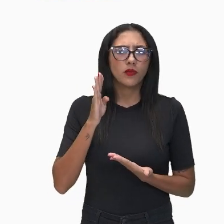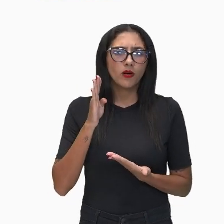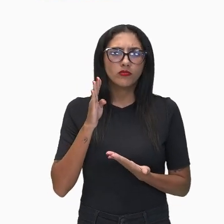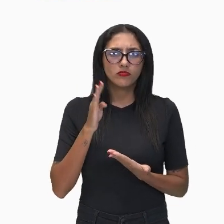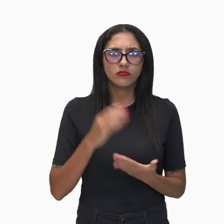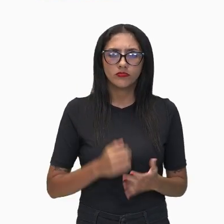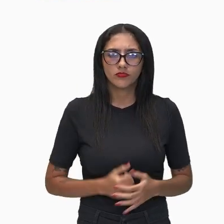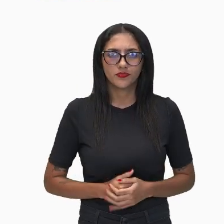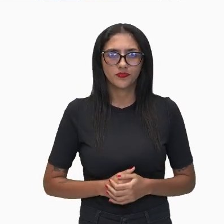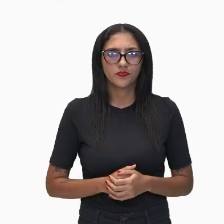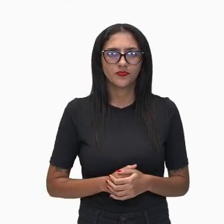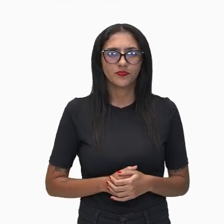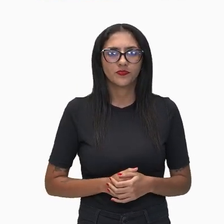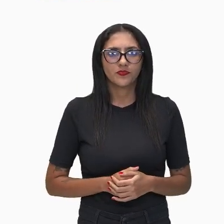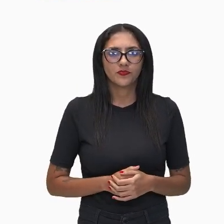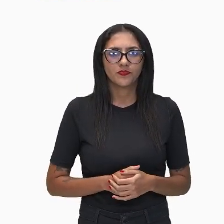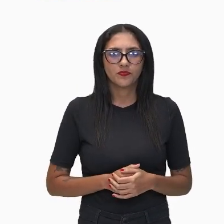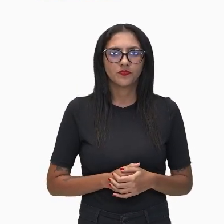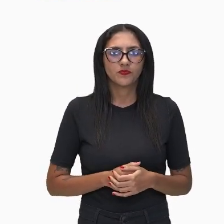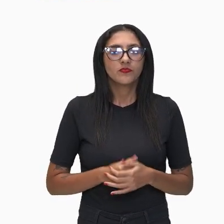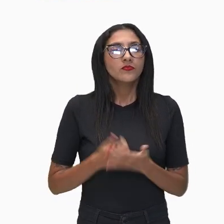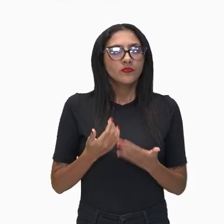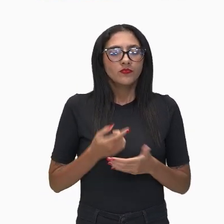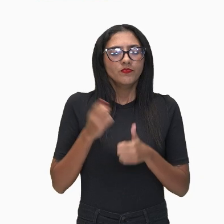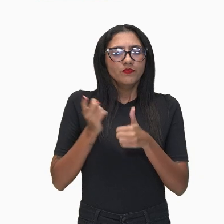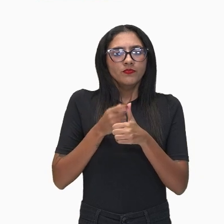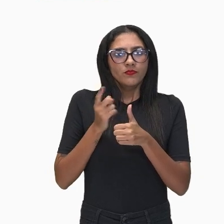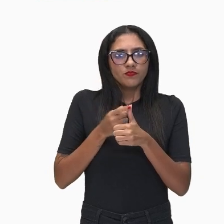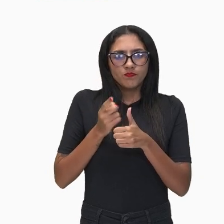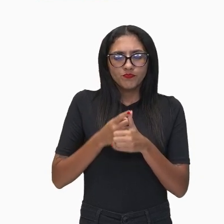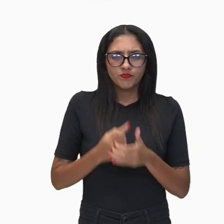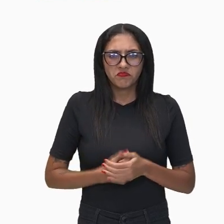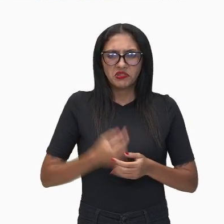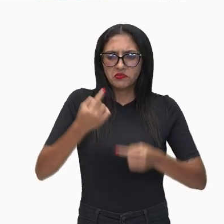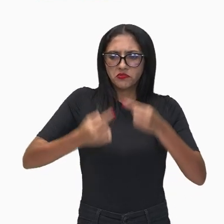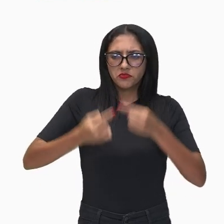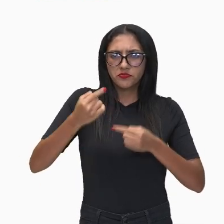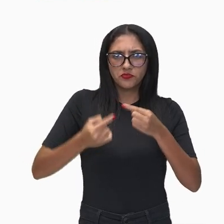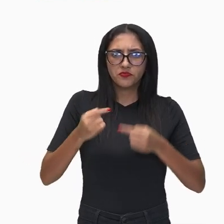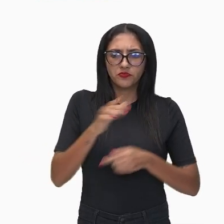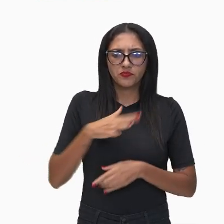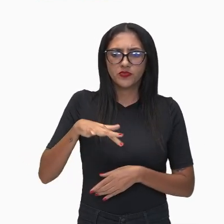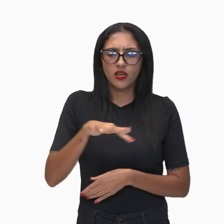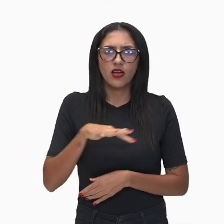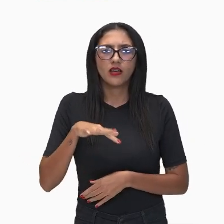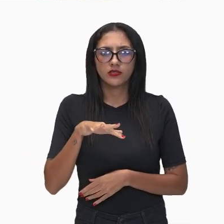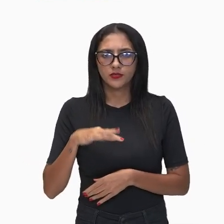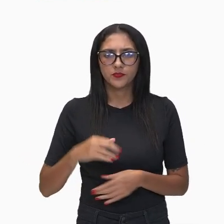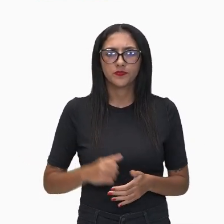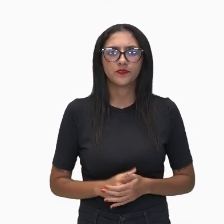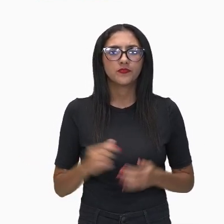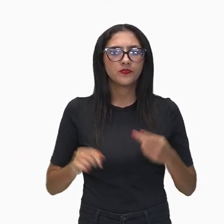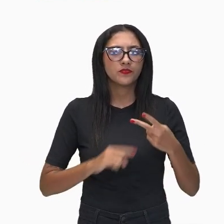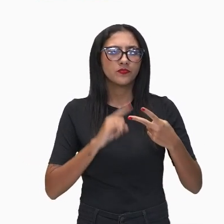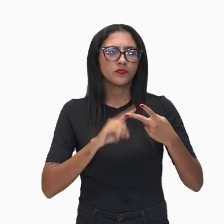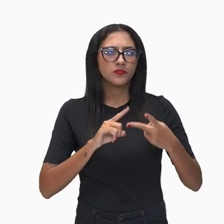Primeira Guerra Mundial? Uma delas, disputas territoriais. A outra,